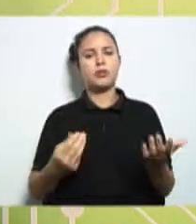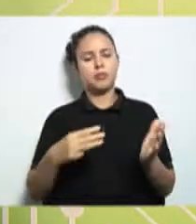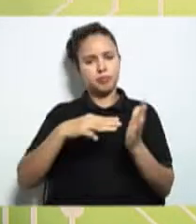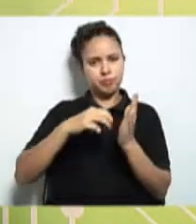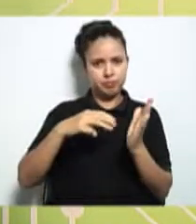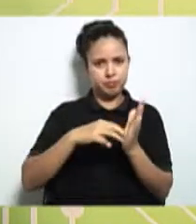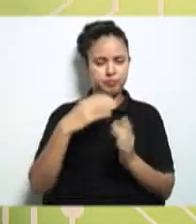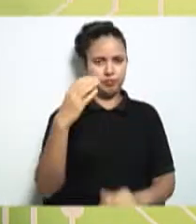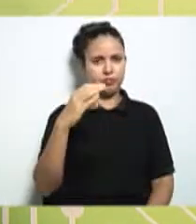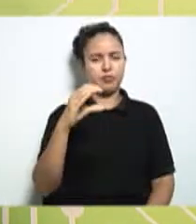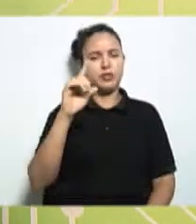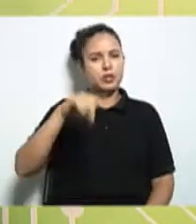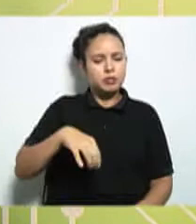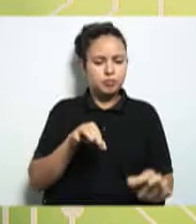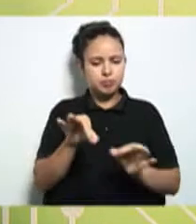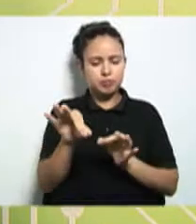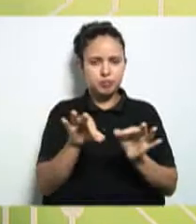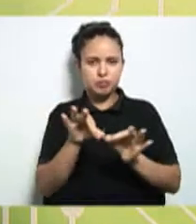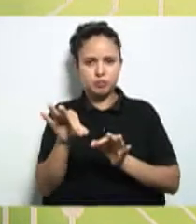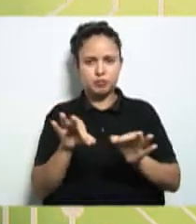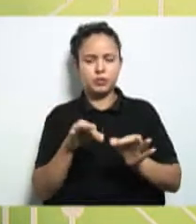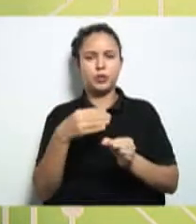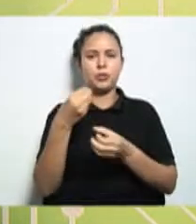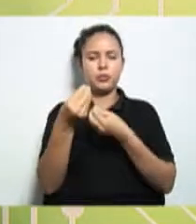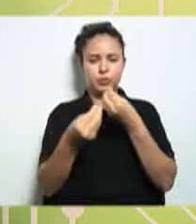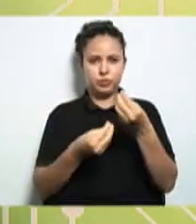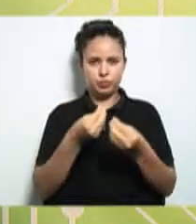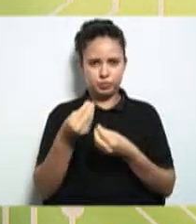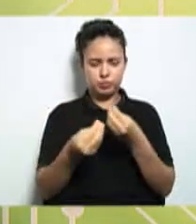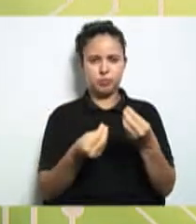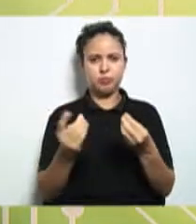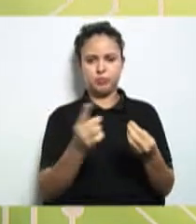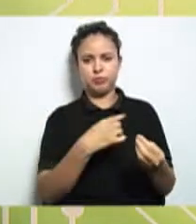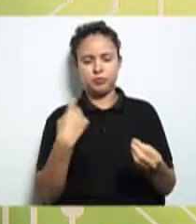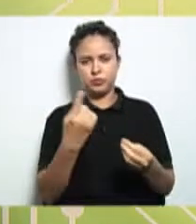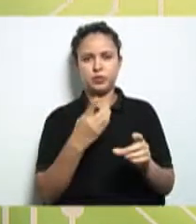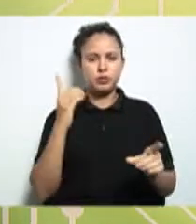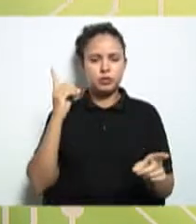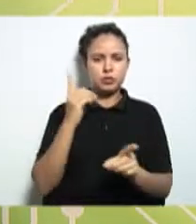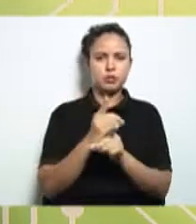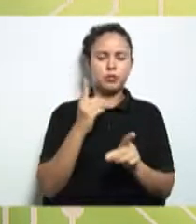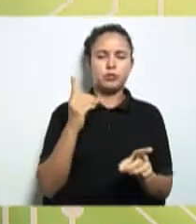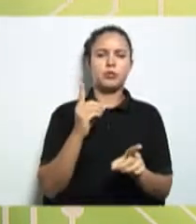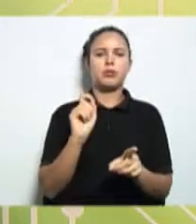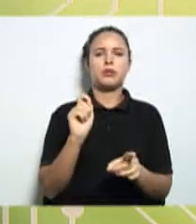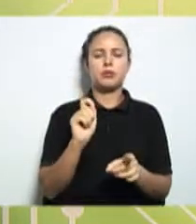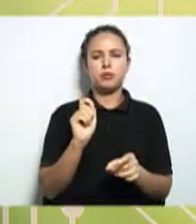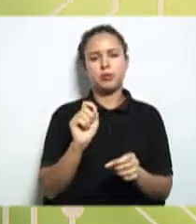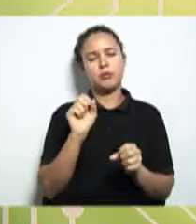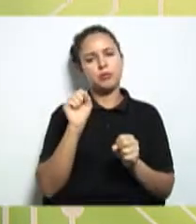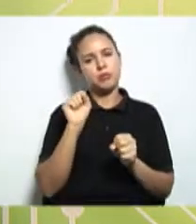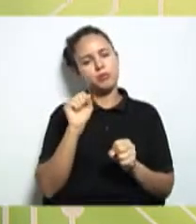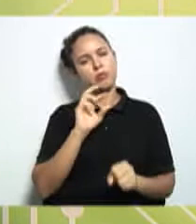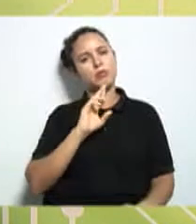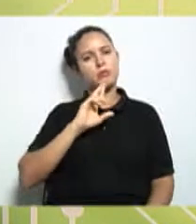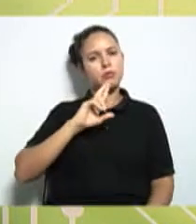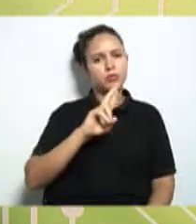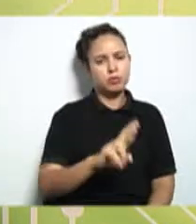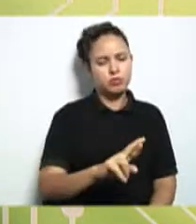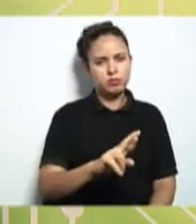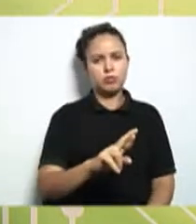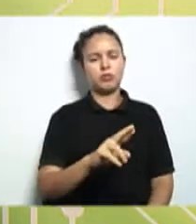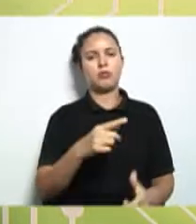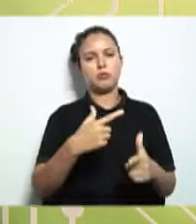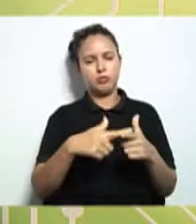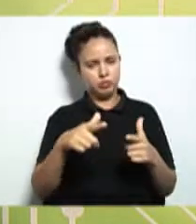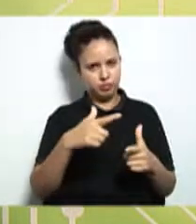vai organizar a forma de nós chegarmos até uma possível solução